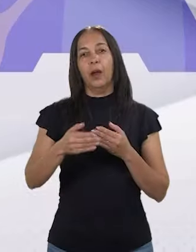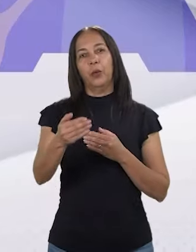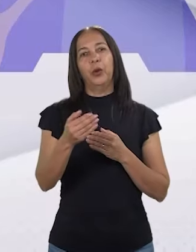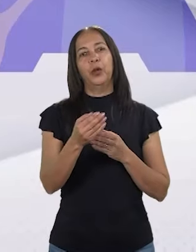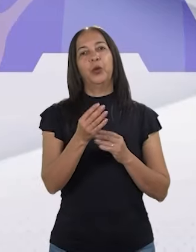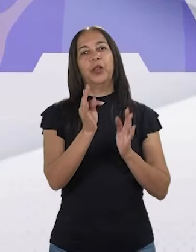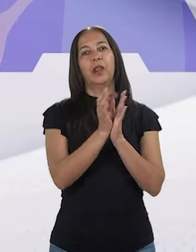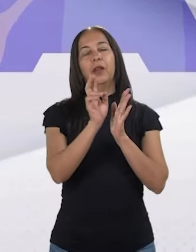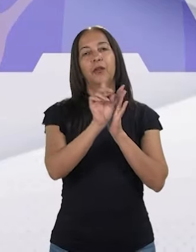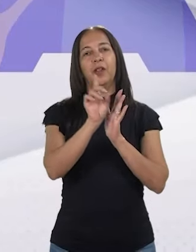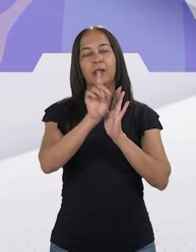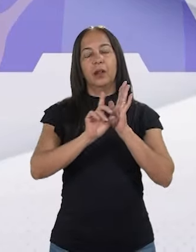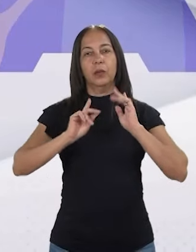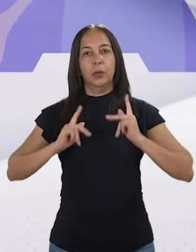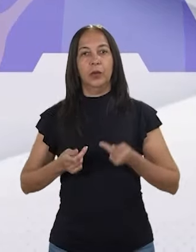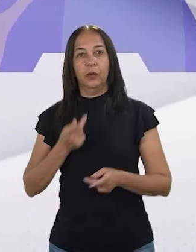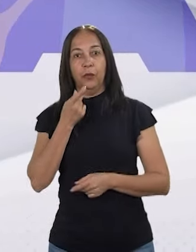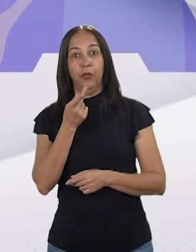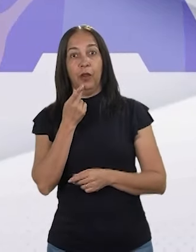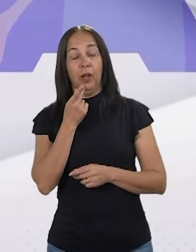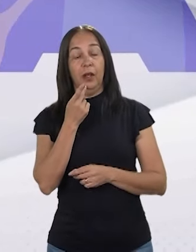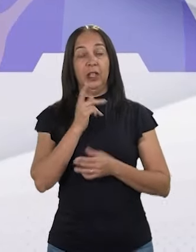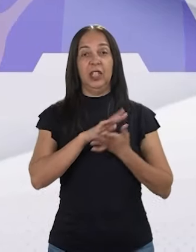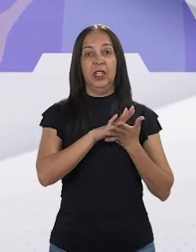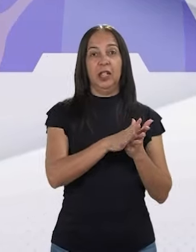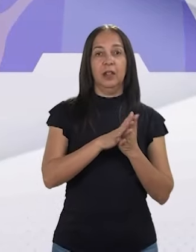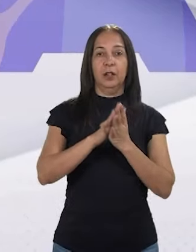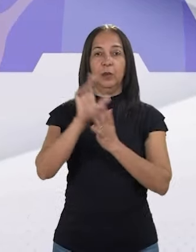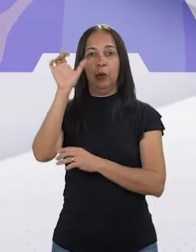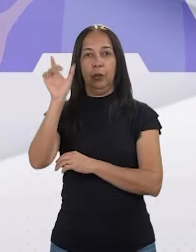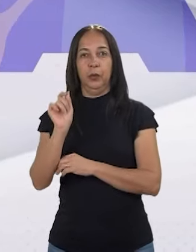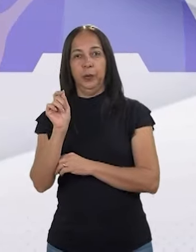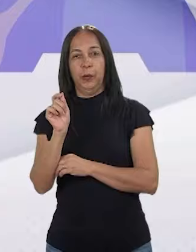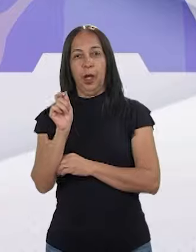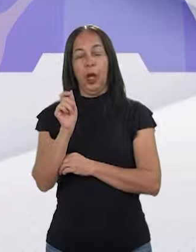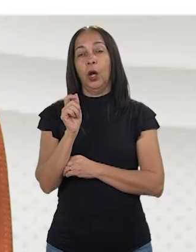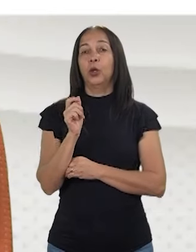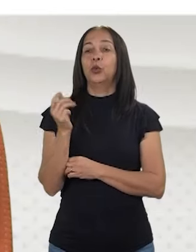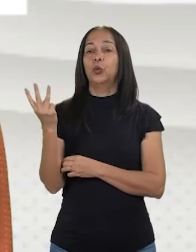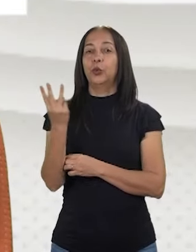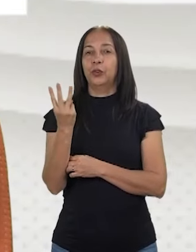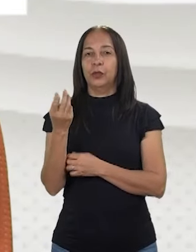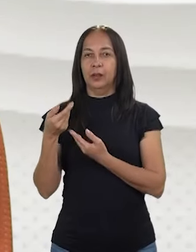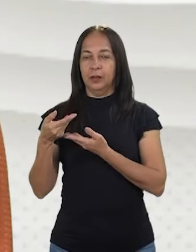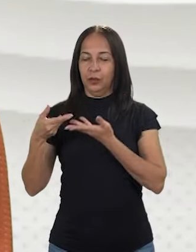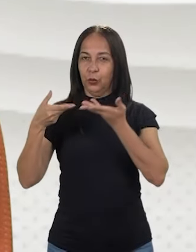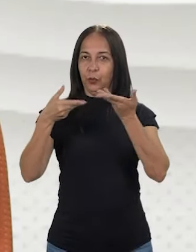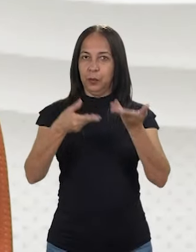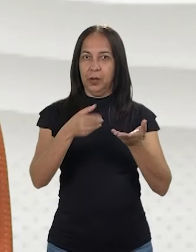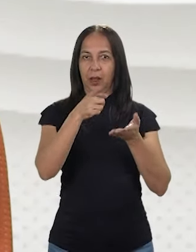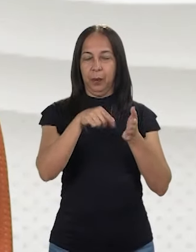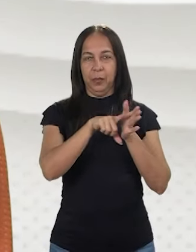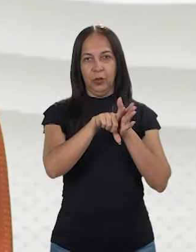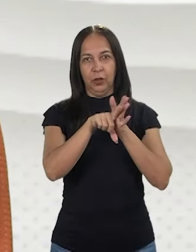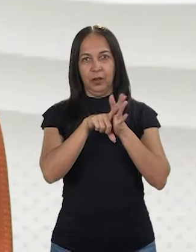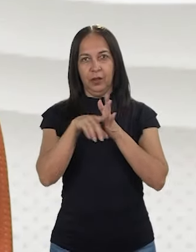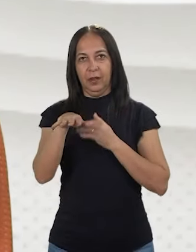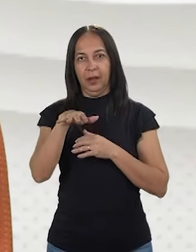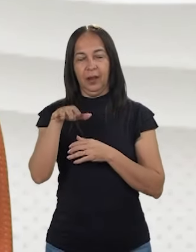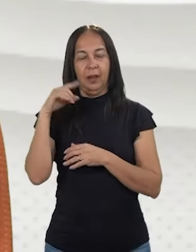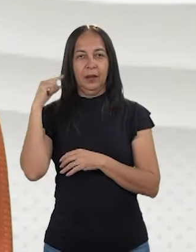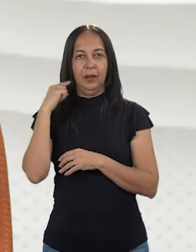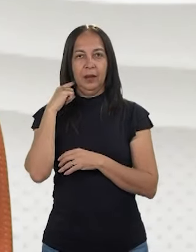nesta edição o programa TV DH fala sobre racismo algoritmo eu Marcelo Dantas e a professora Paloma Saldanha pesquisadora